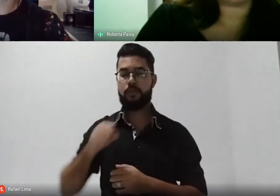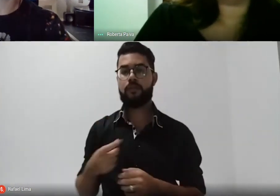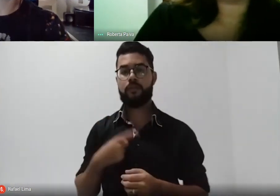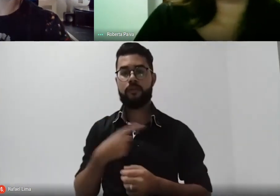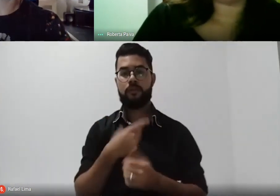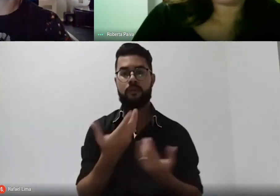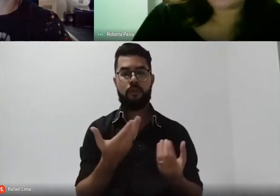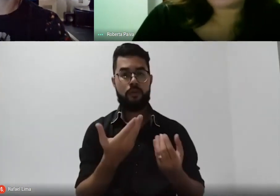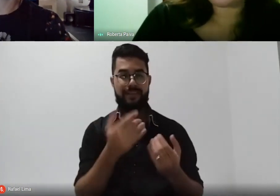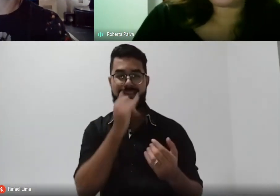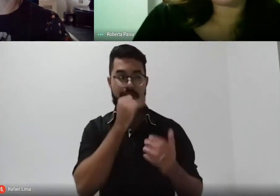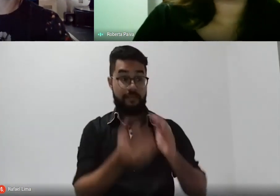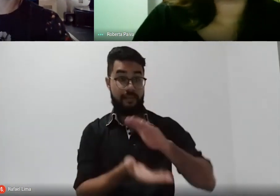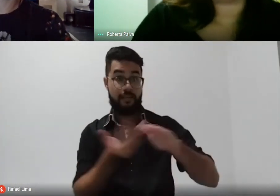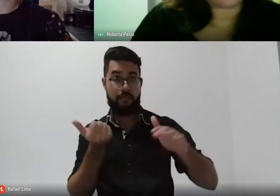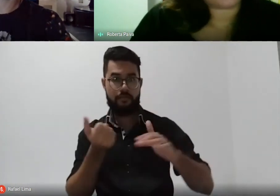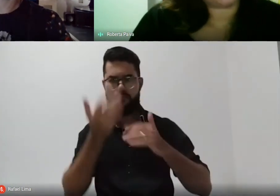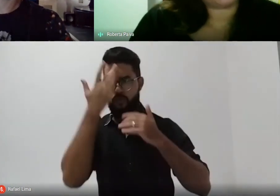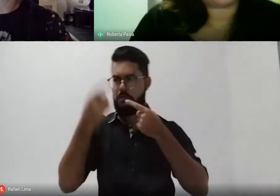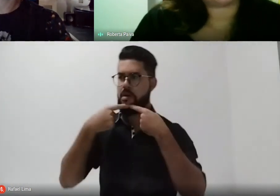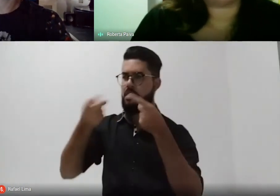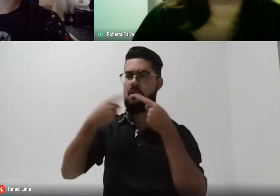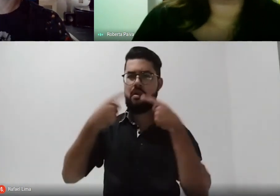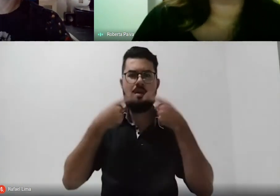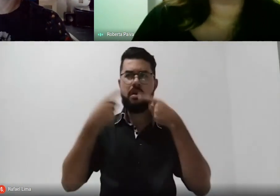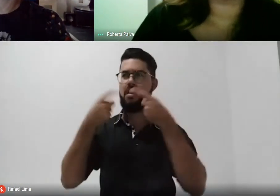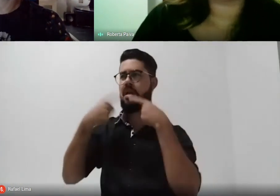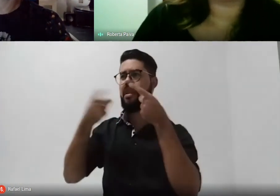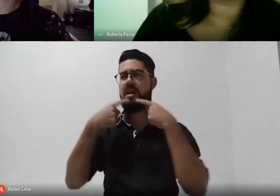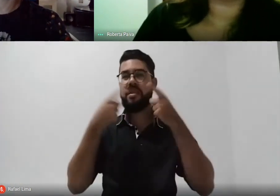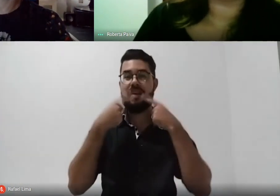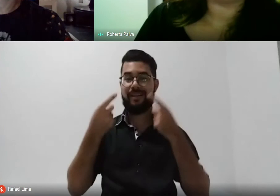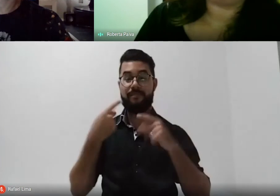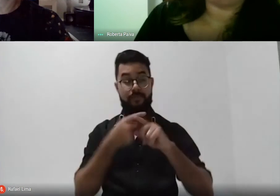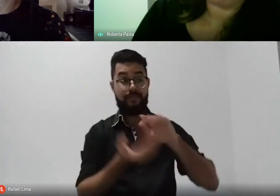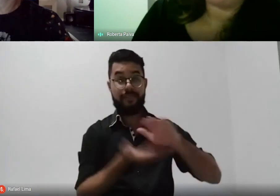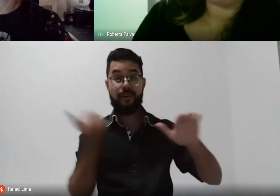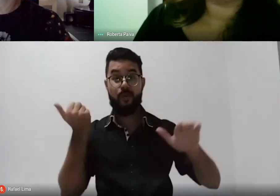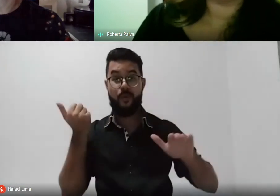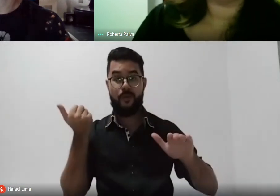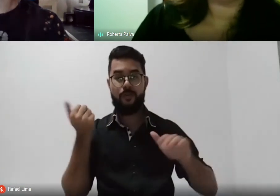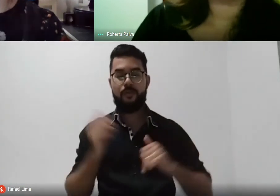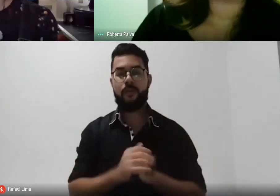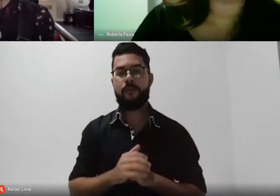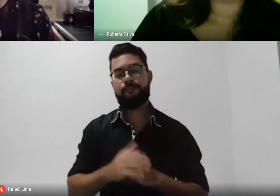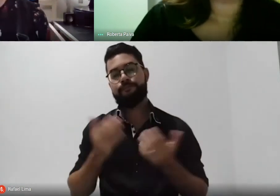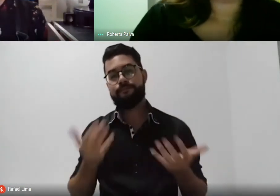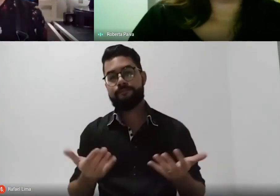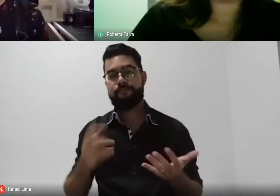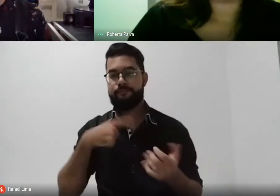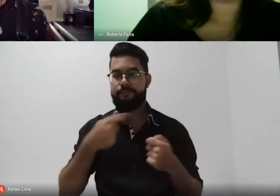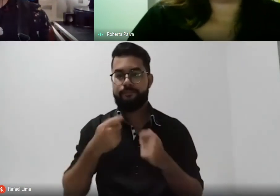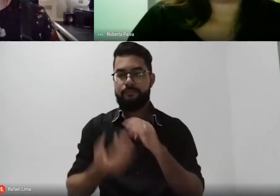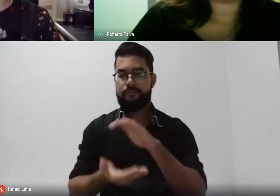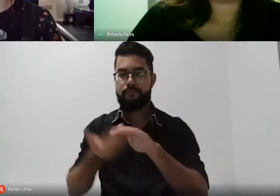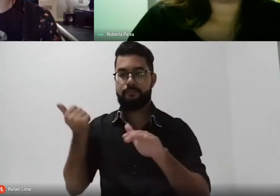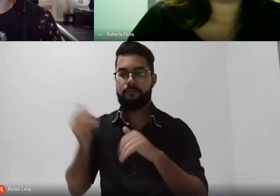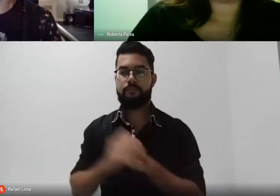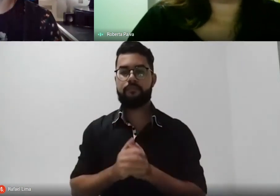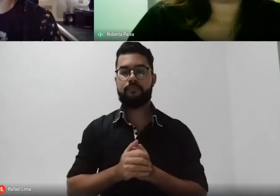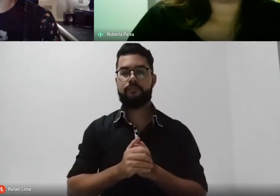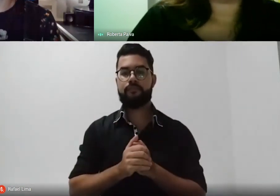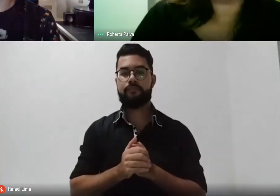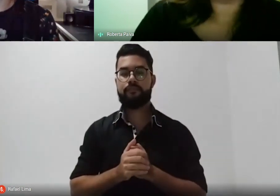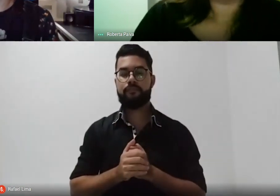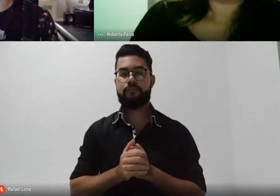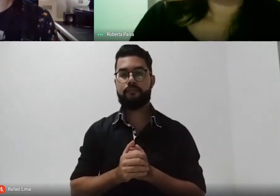saiu, né? E foi grande, viu, gente? Não foi pequena, não, a reclamação quando o espaço teve que ser, infelizmente, retirado de lá, que